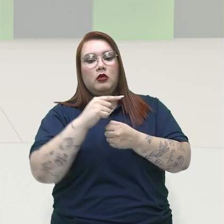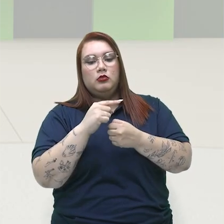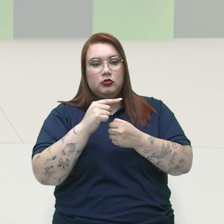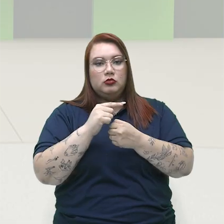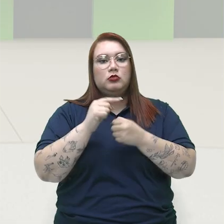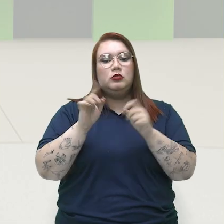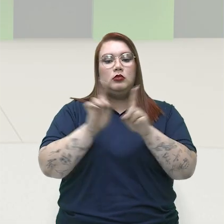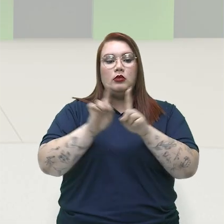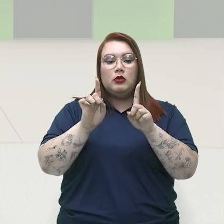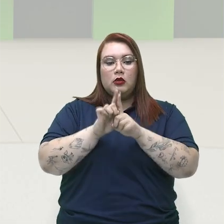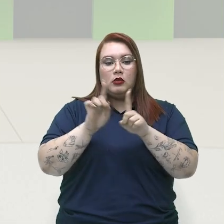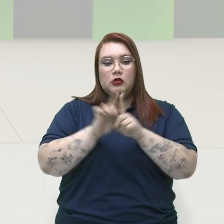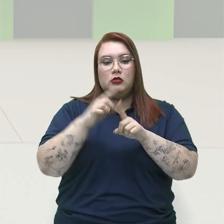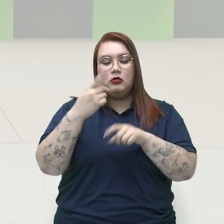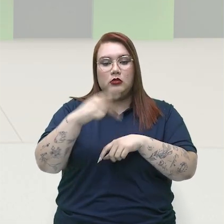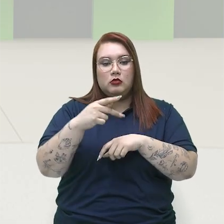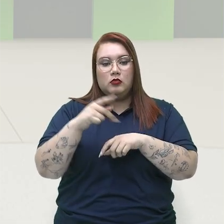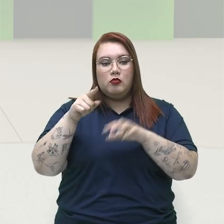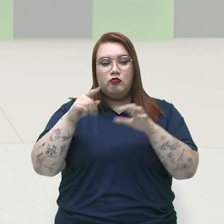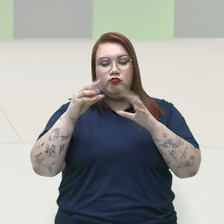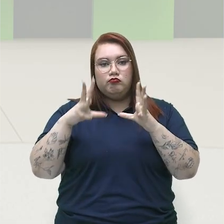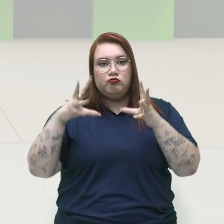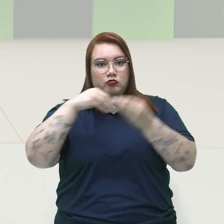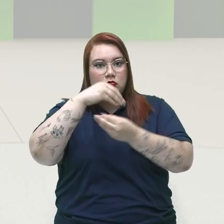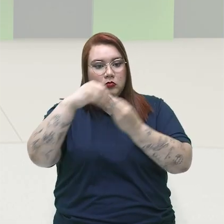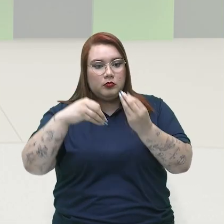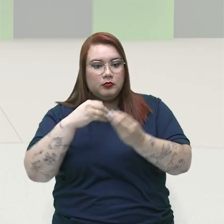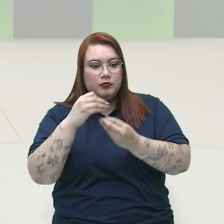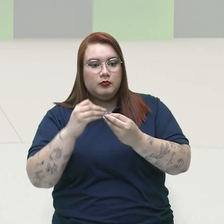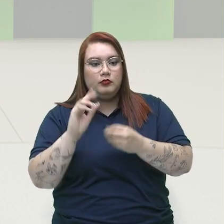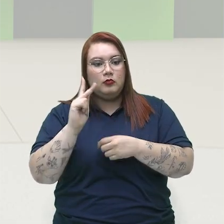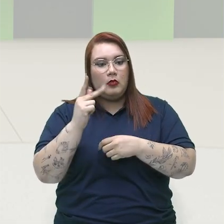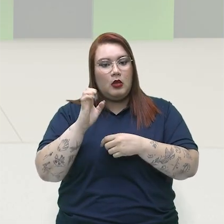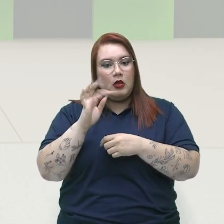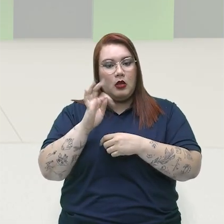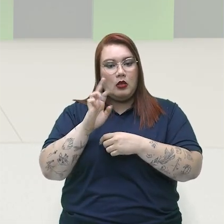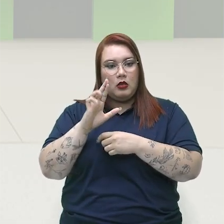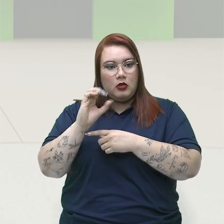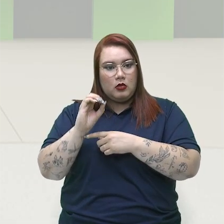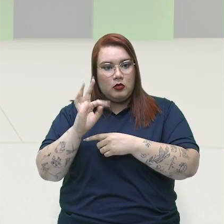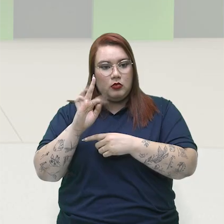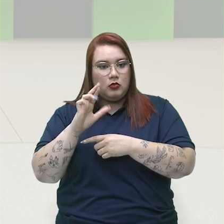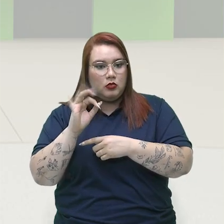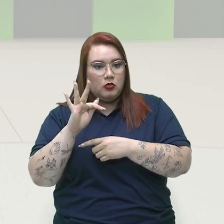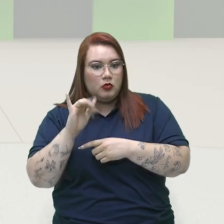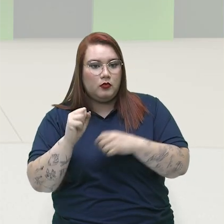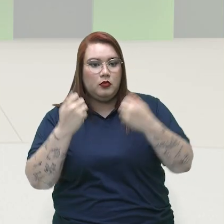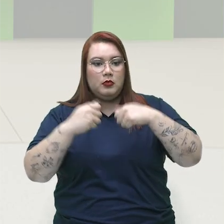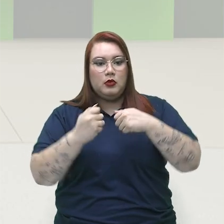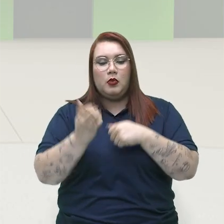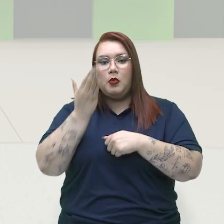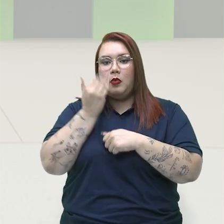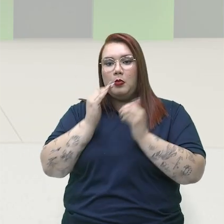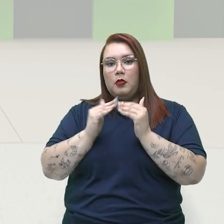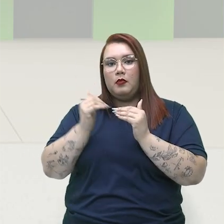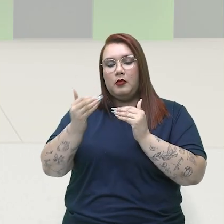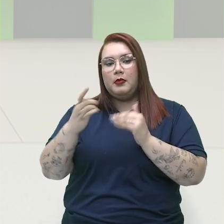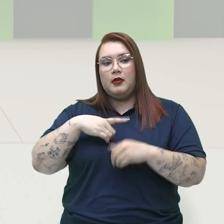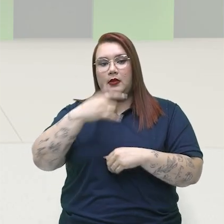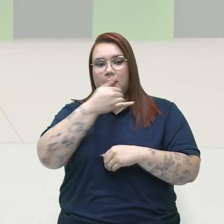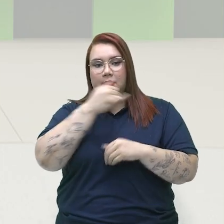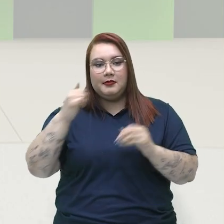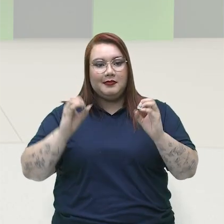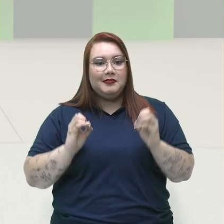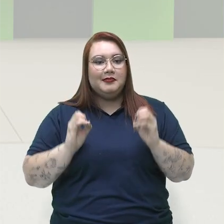Várias células ali para compor aquele tecido, aquele órgão. E heterotróficos, precisa se alimentar para obter energia,